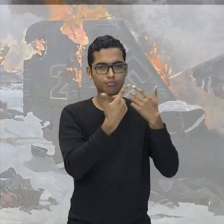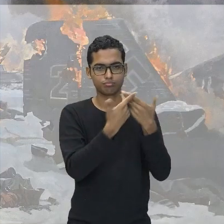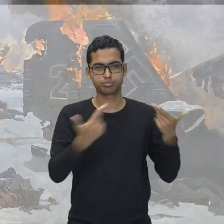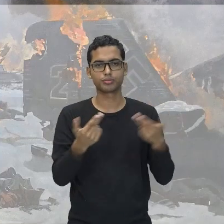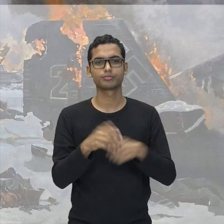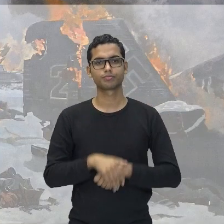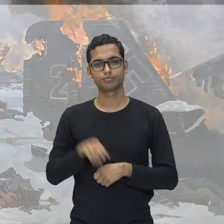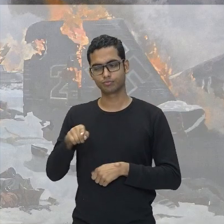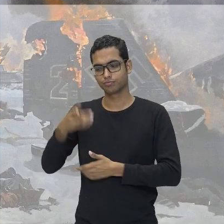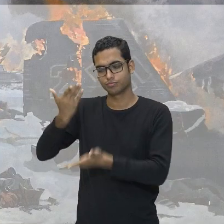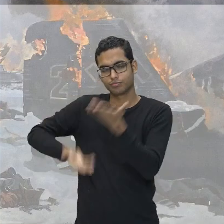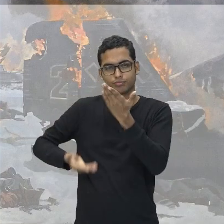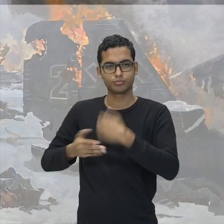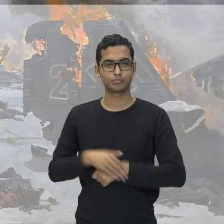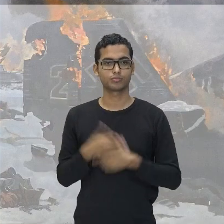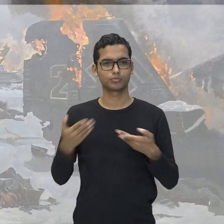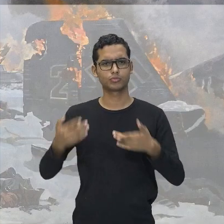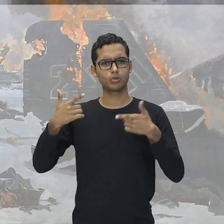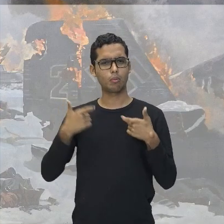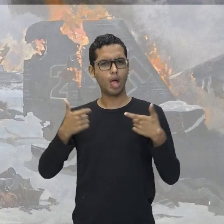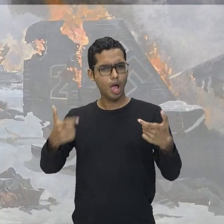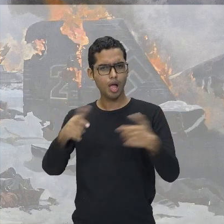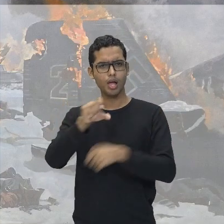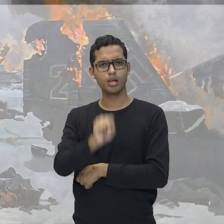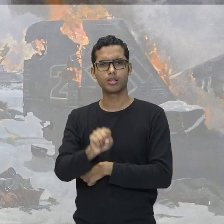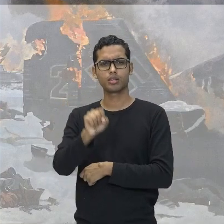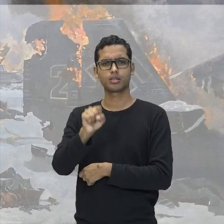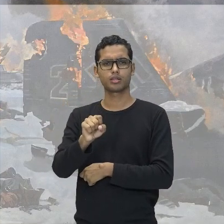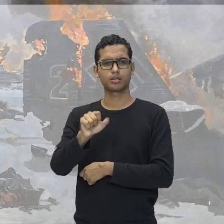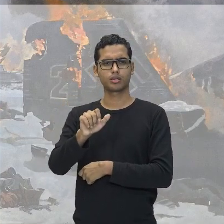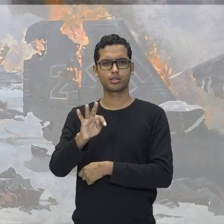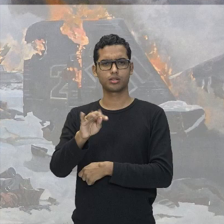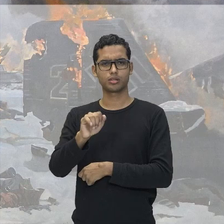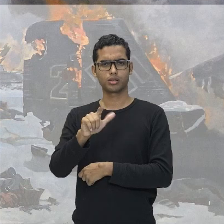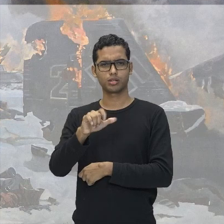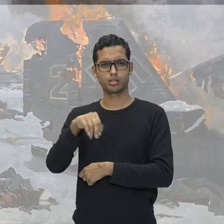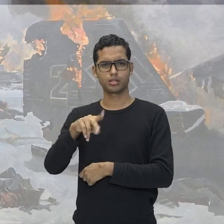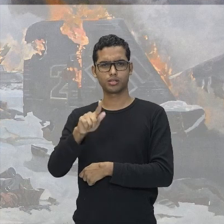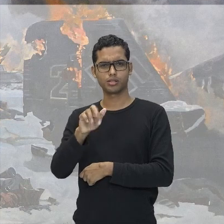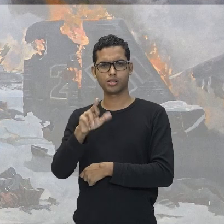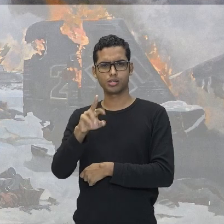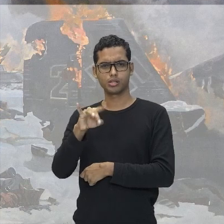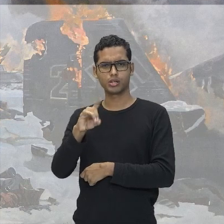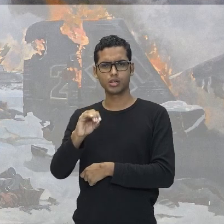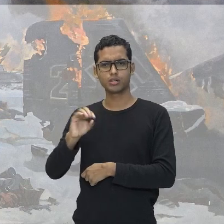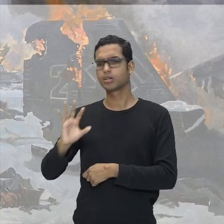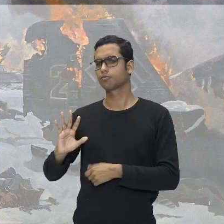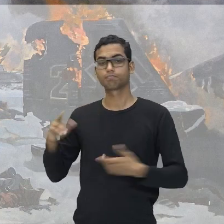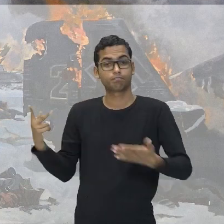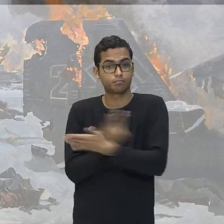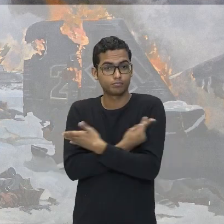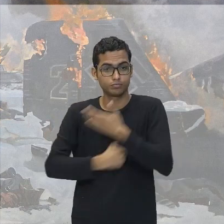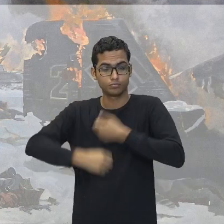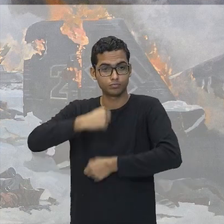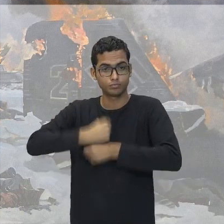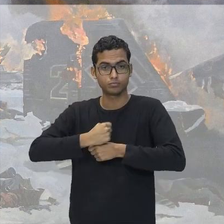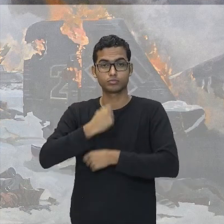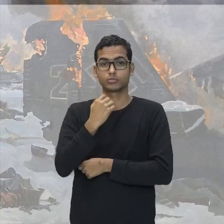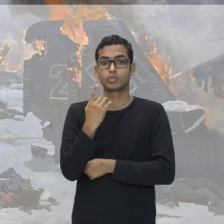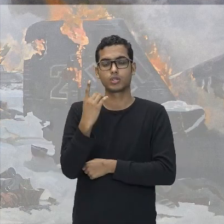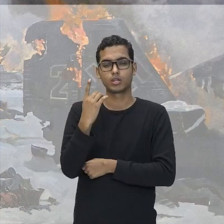Batalha de Stalingrado, galera, vamos lá. Ocorreu entre 17 de julho de 1942 e